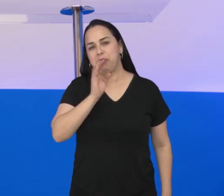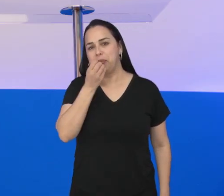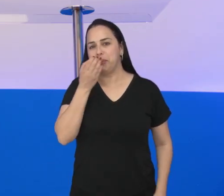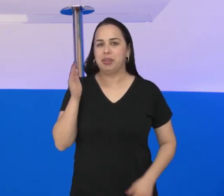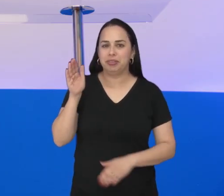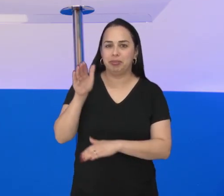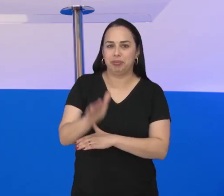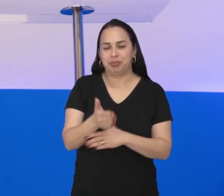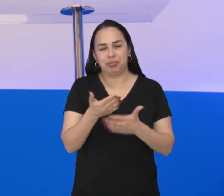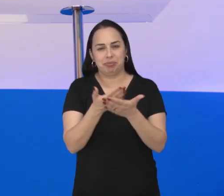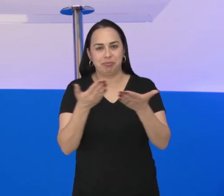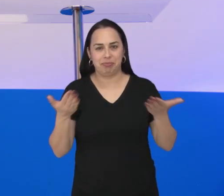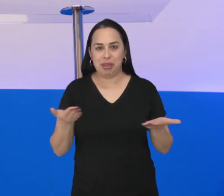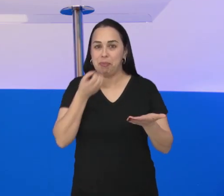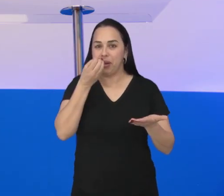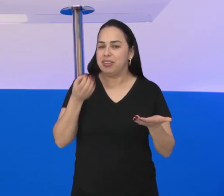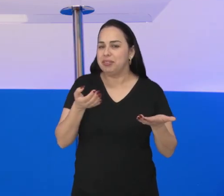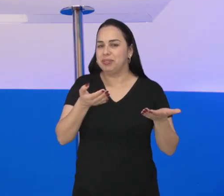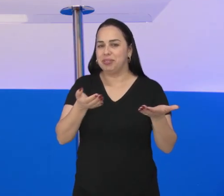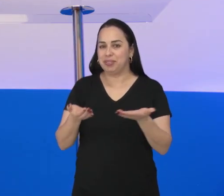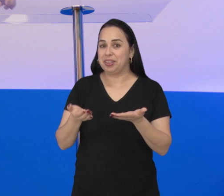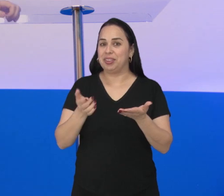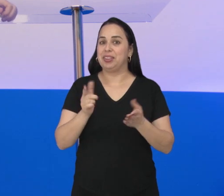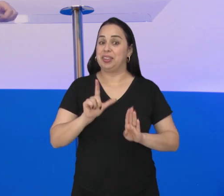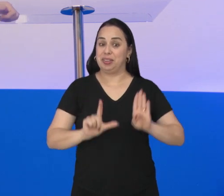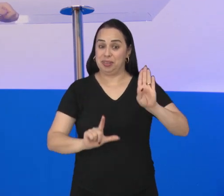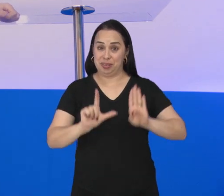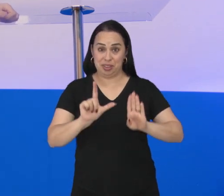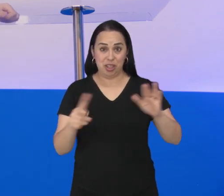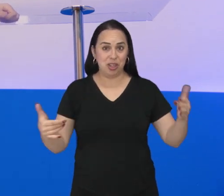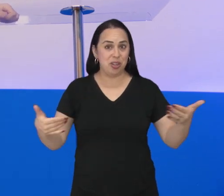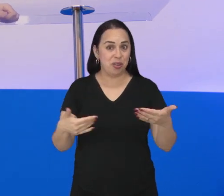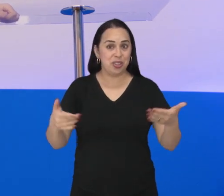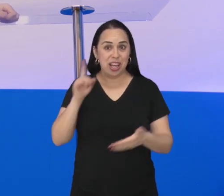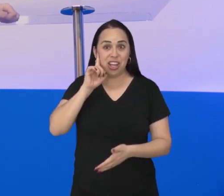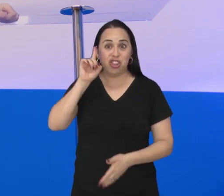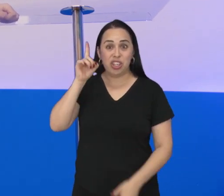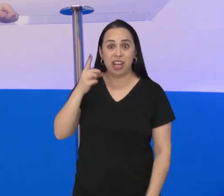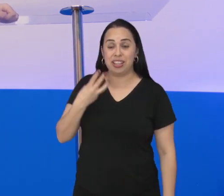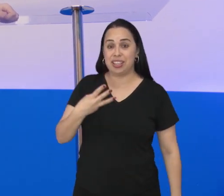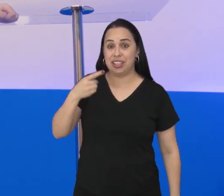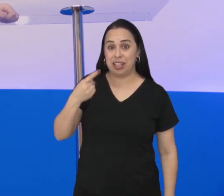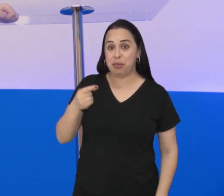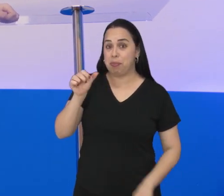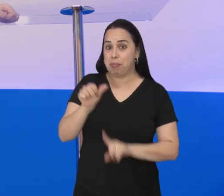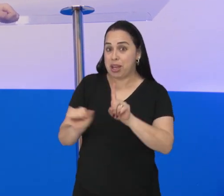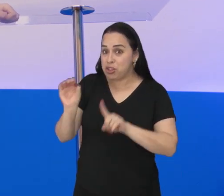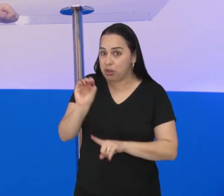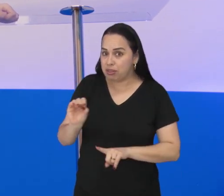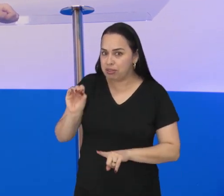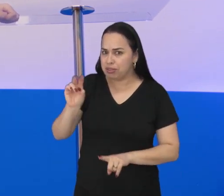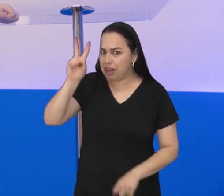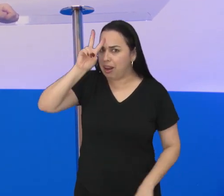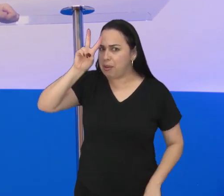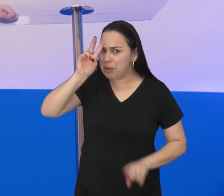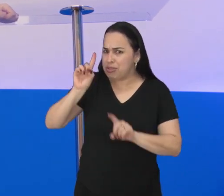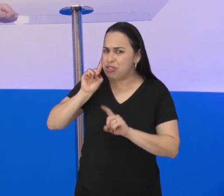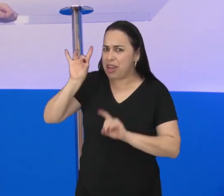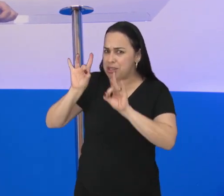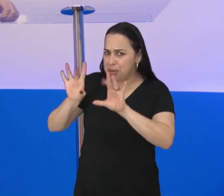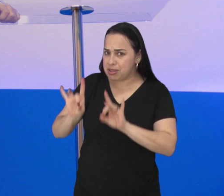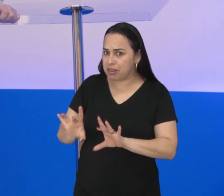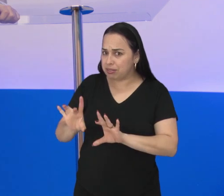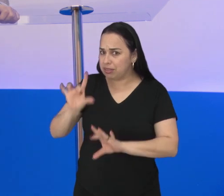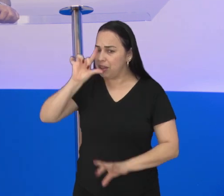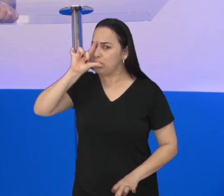Olá, muito boa tarde para você, seja bem-vindo ao nosso boletim. Hoje é dia 31 de outubro. A data te lembra algo?